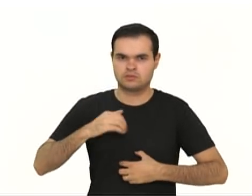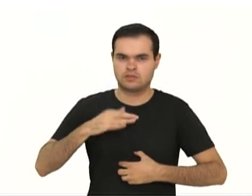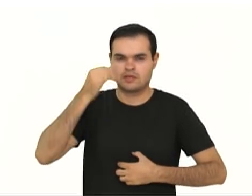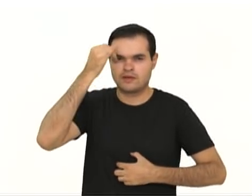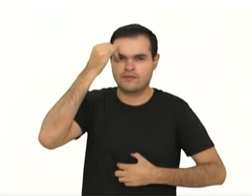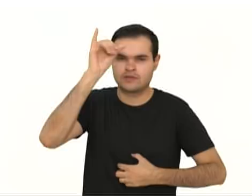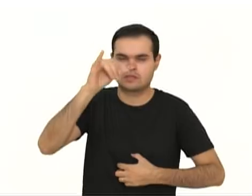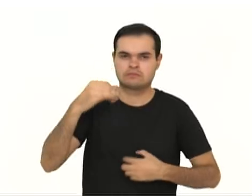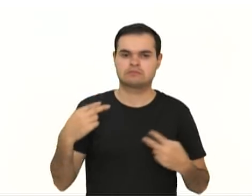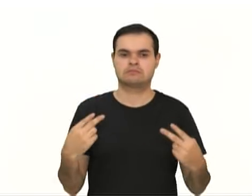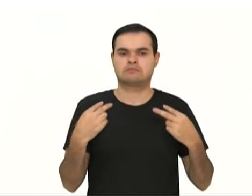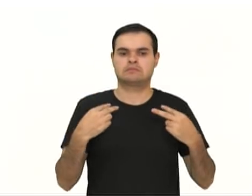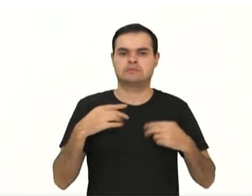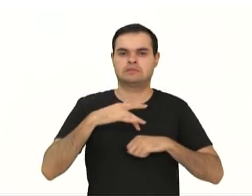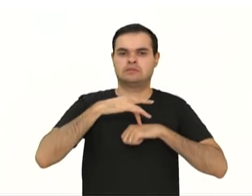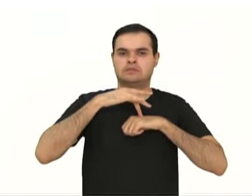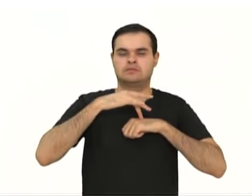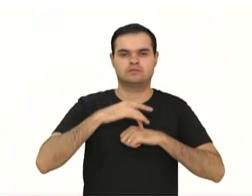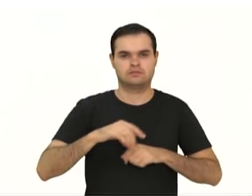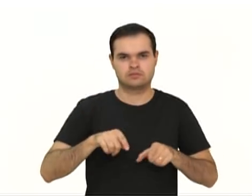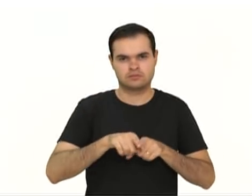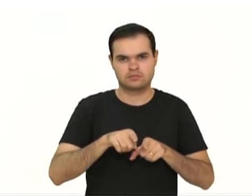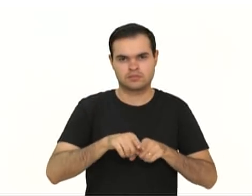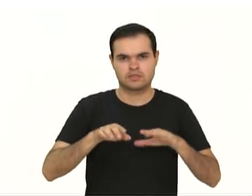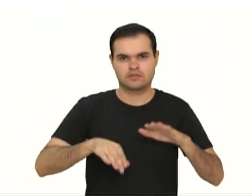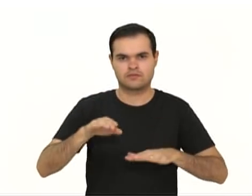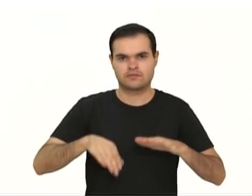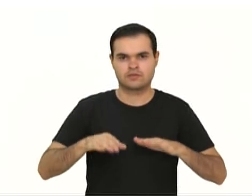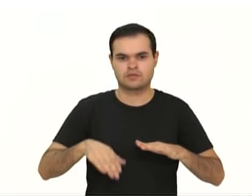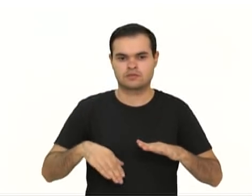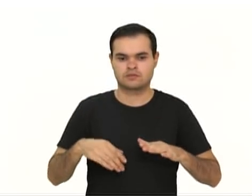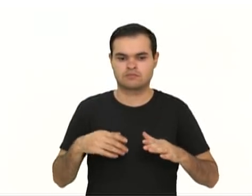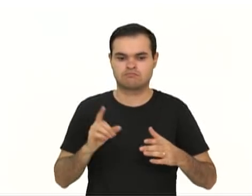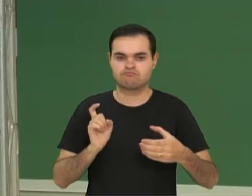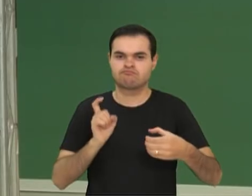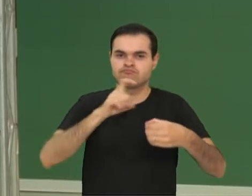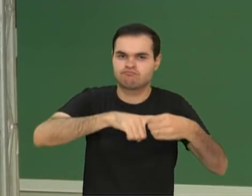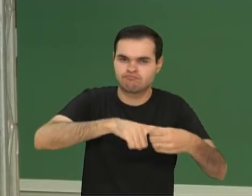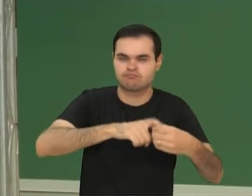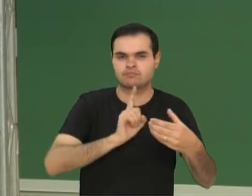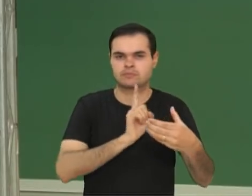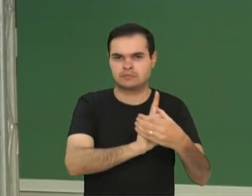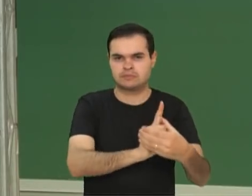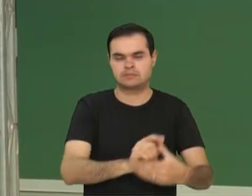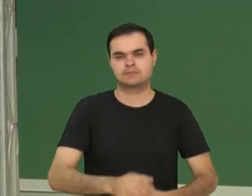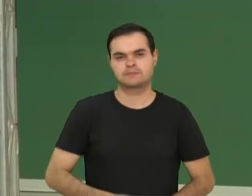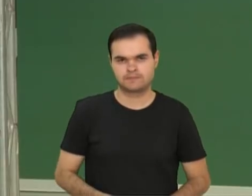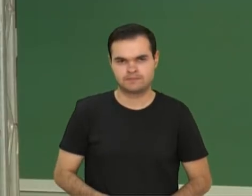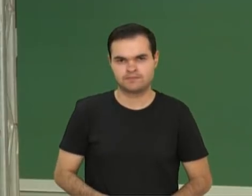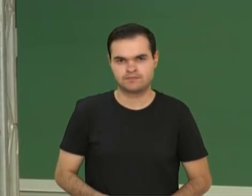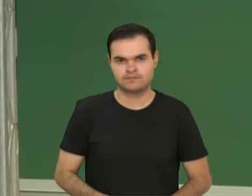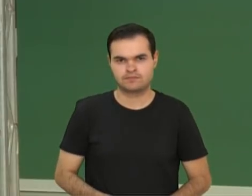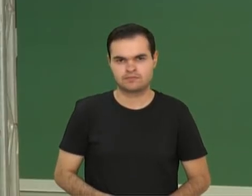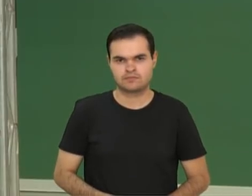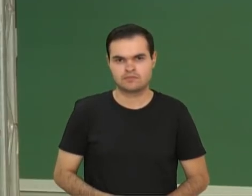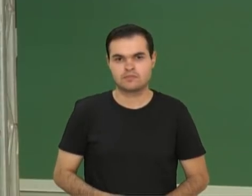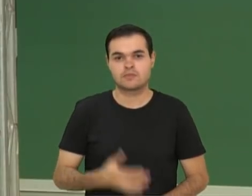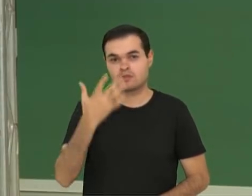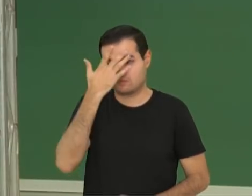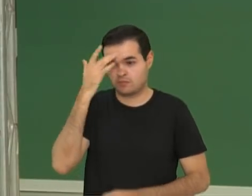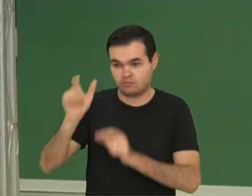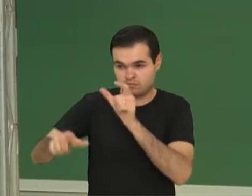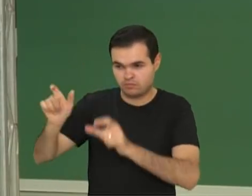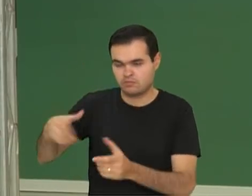evitar um constrangimento ou até mesmo ser aceito. Justamente, as pessoas perderam ou estão perdendo